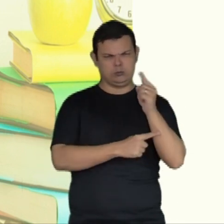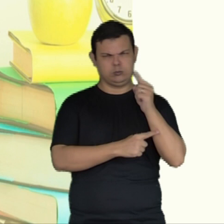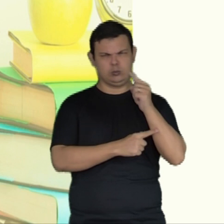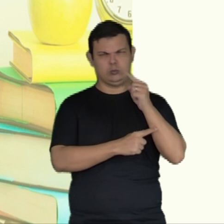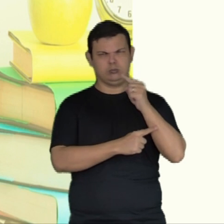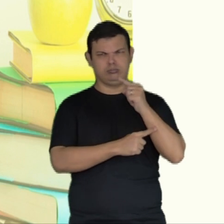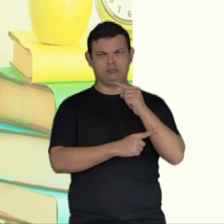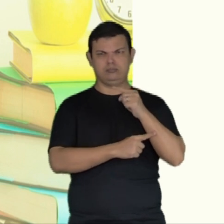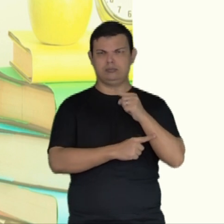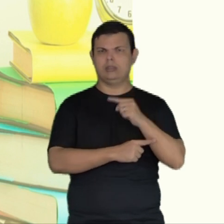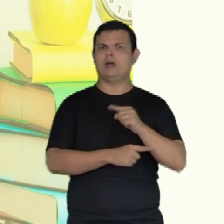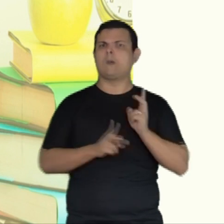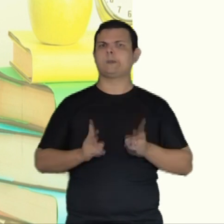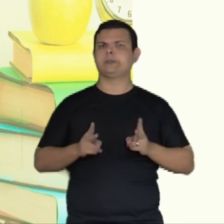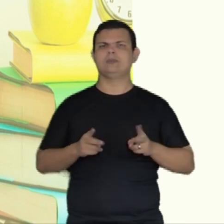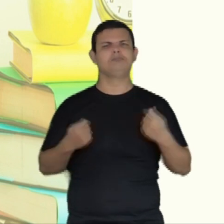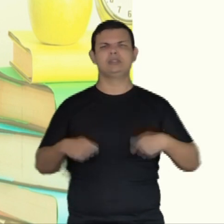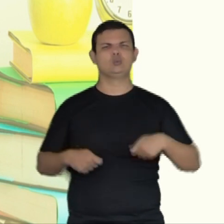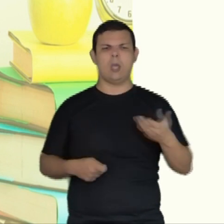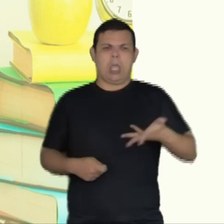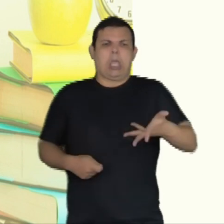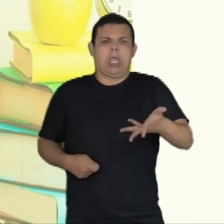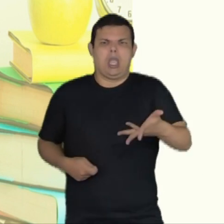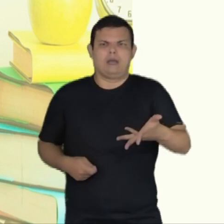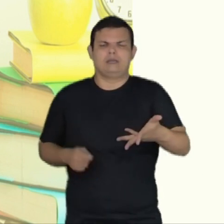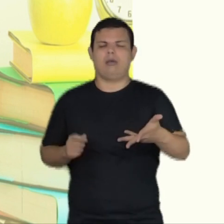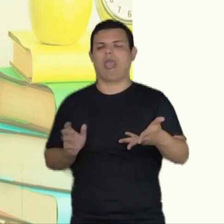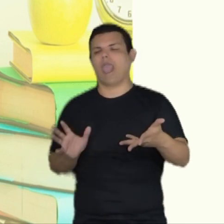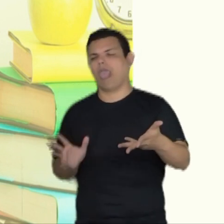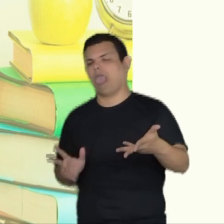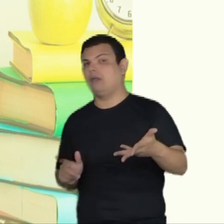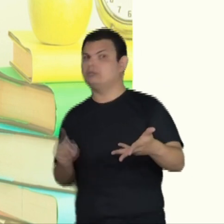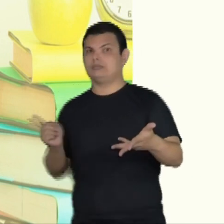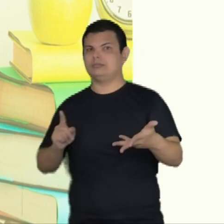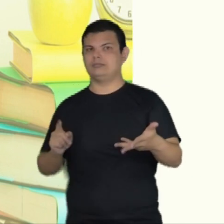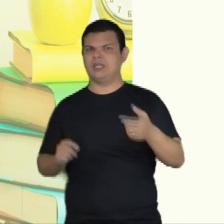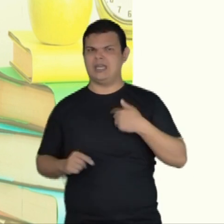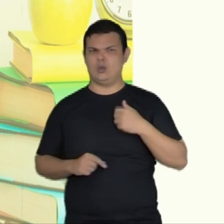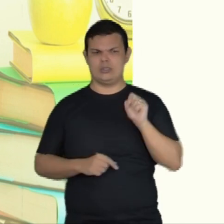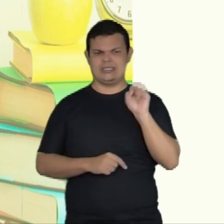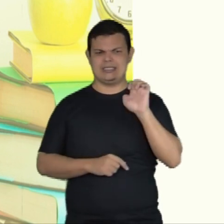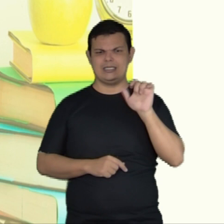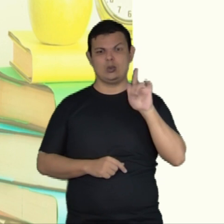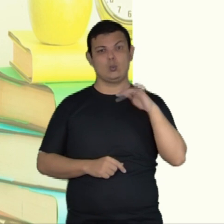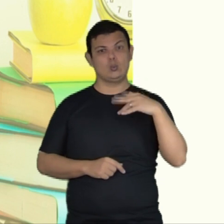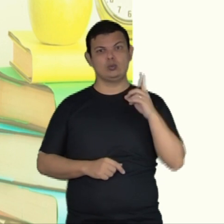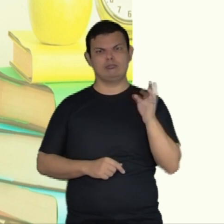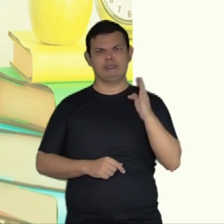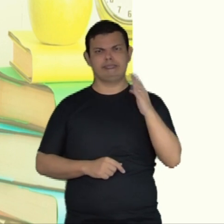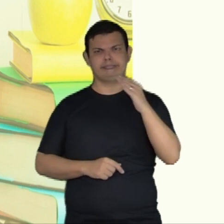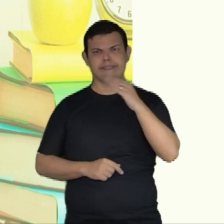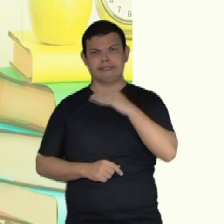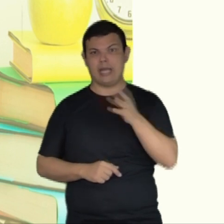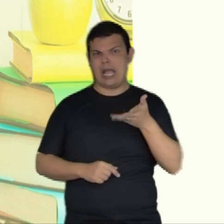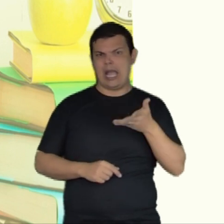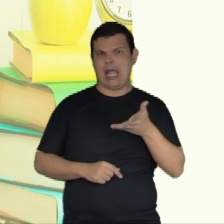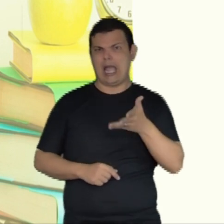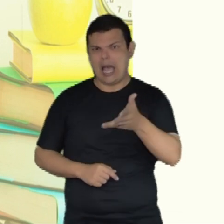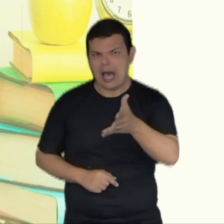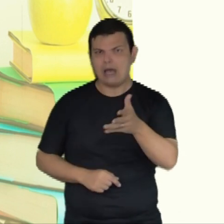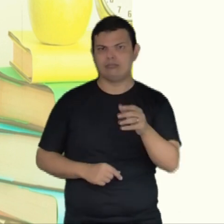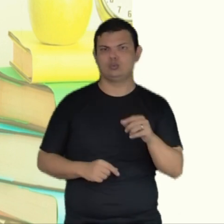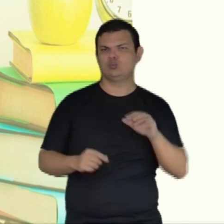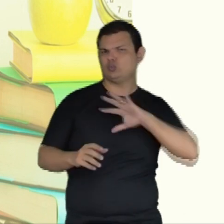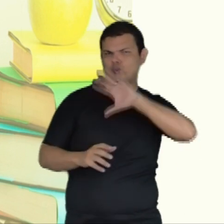entre-lugar, não preciso correr, nem me arrastar. Eu sou o segundo, ando mais rápido que todo mundo.